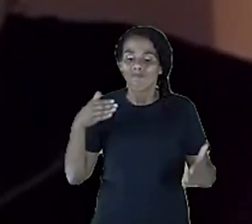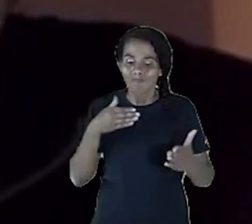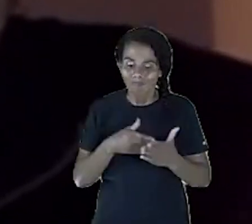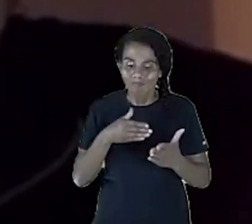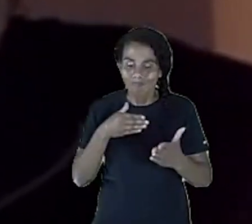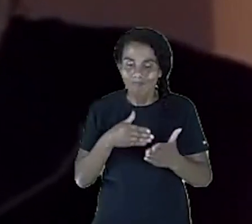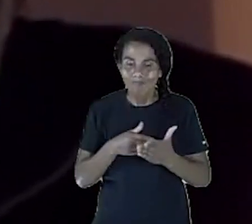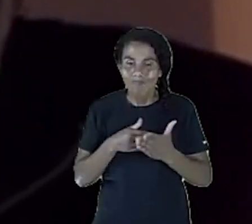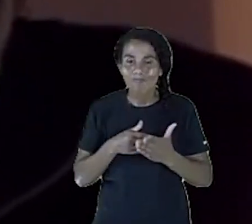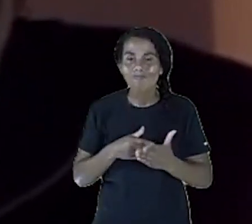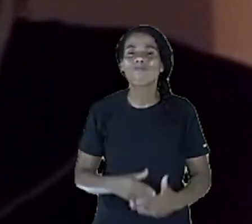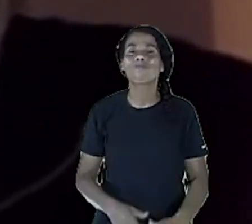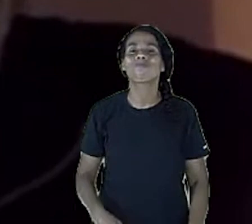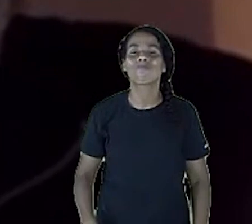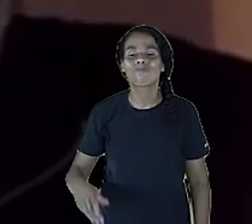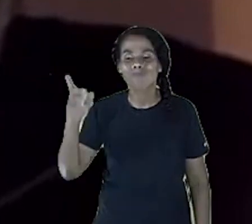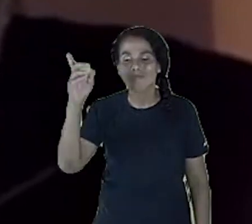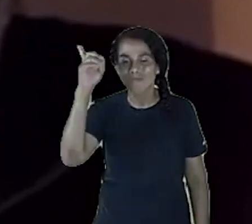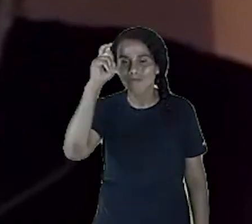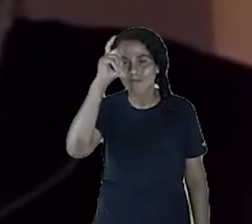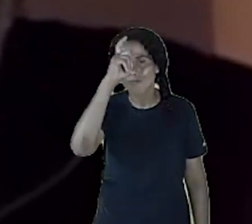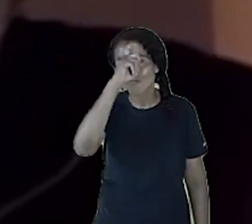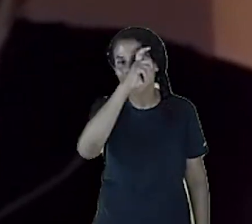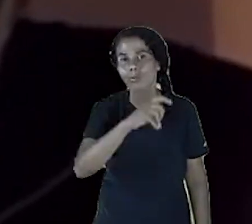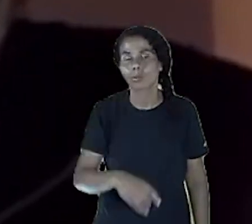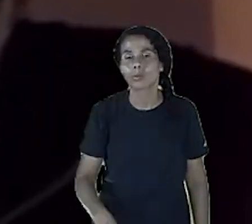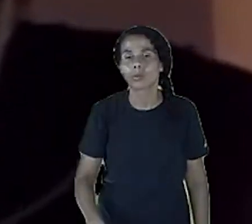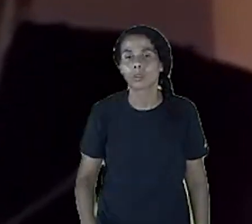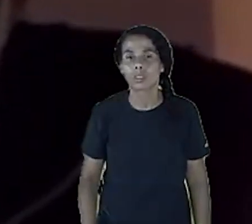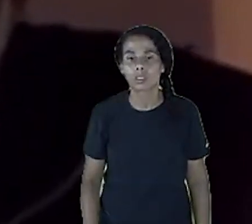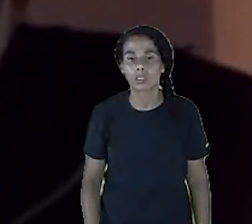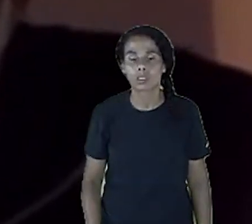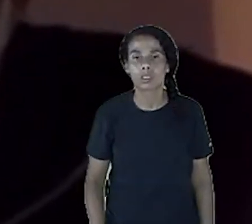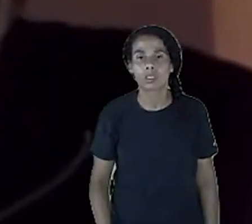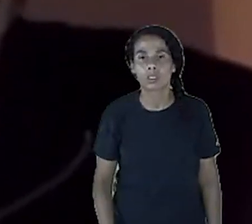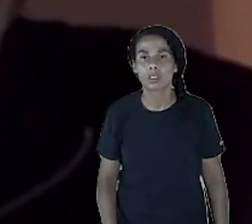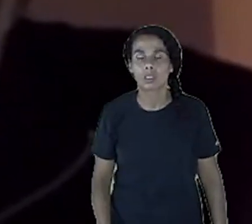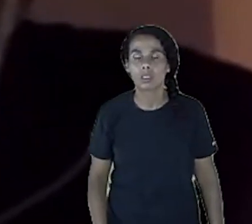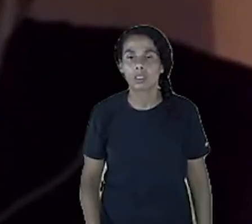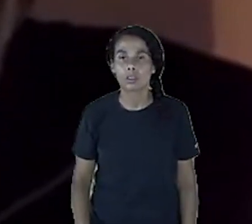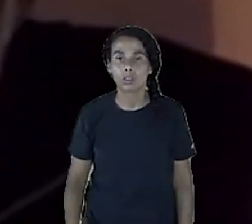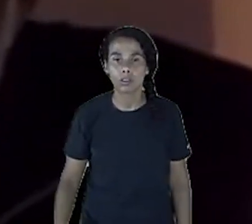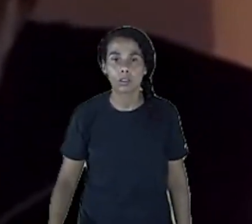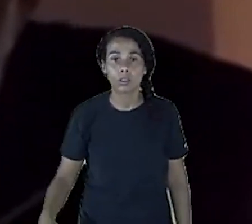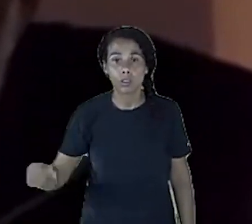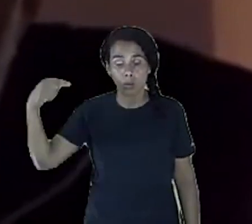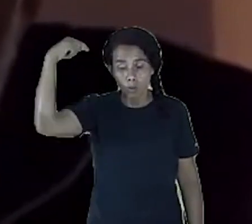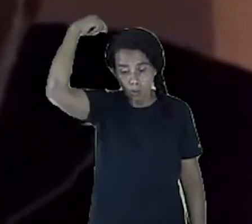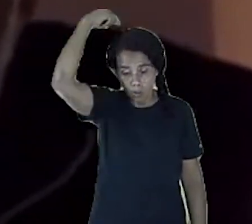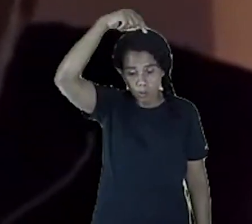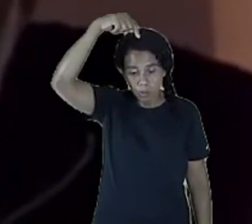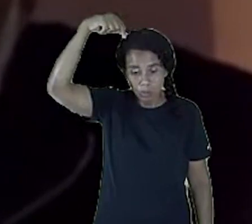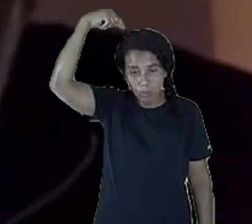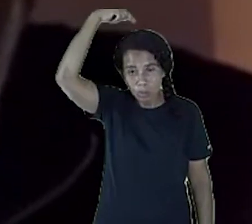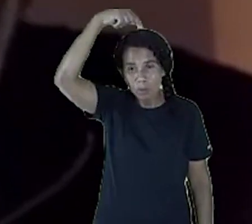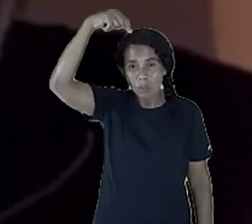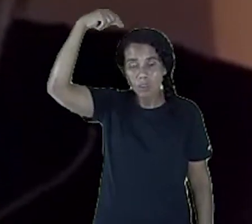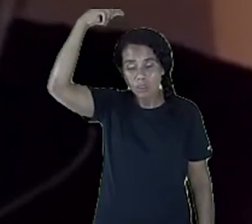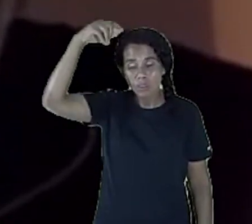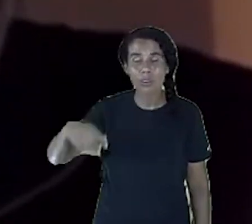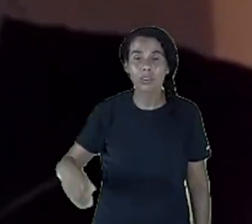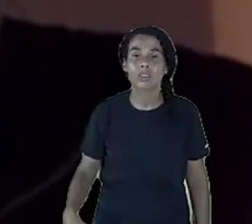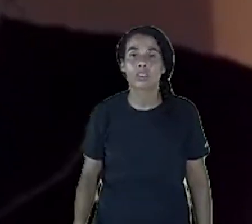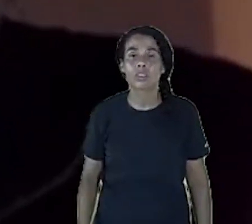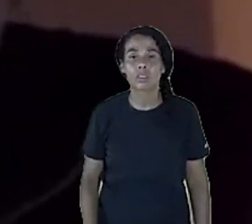A condição geral da existência nos fustigando, nos obrigando